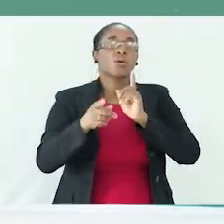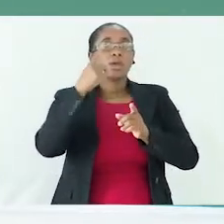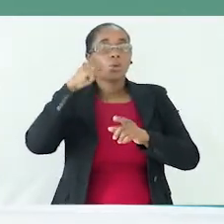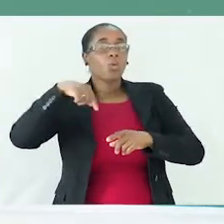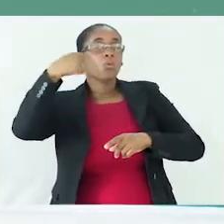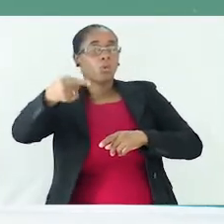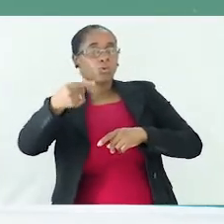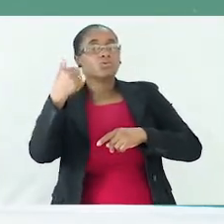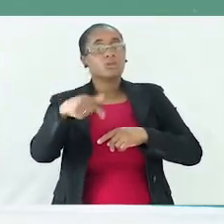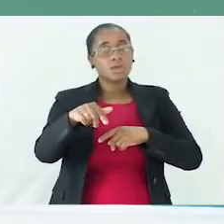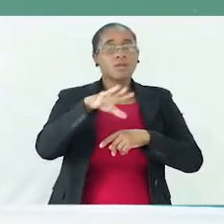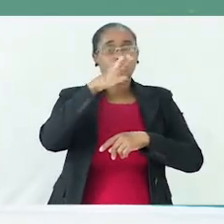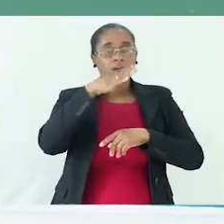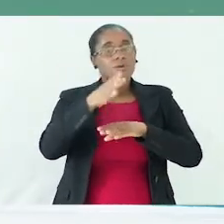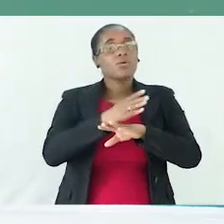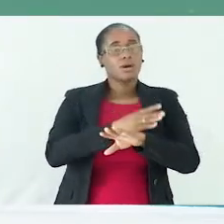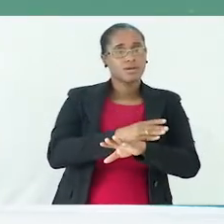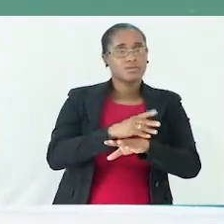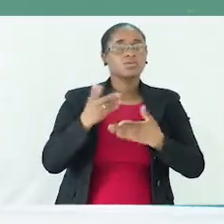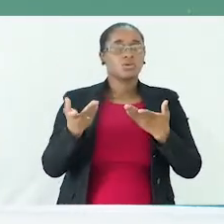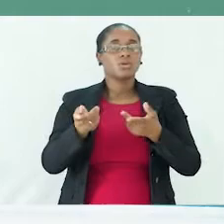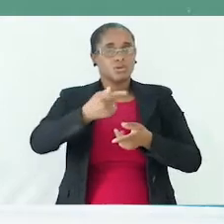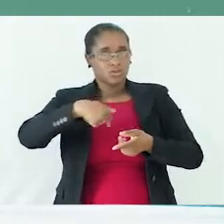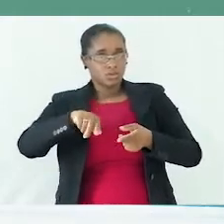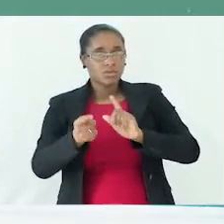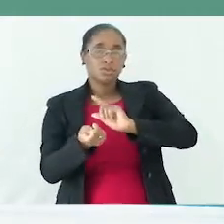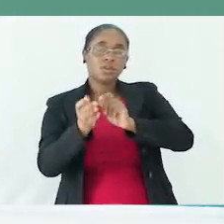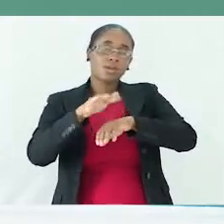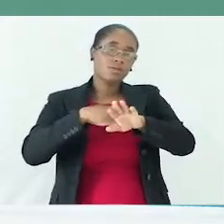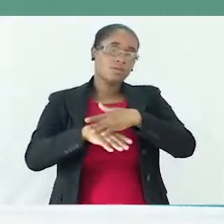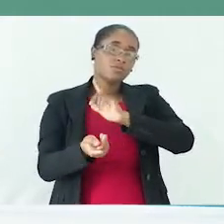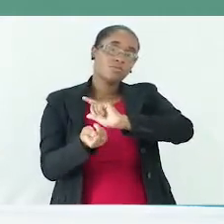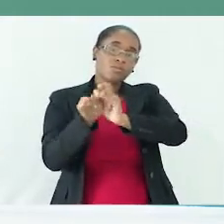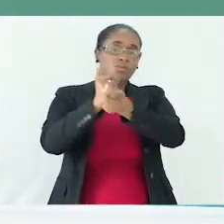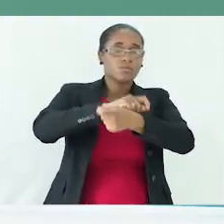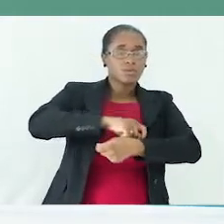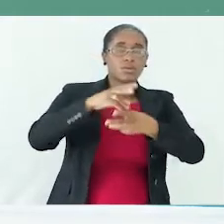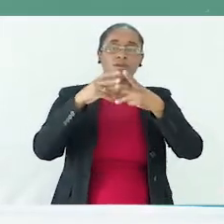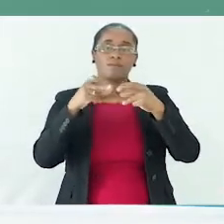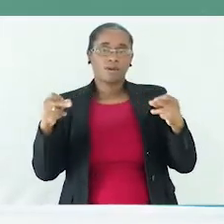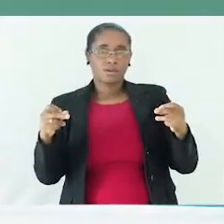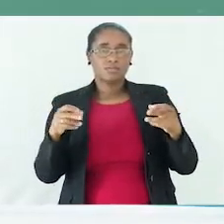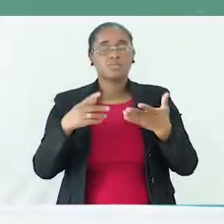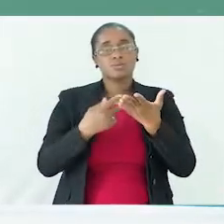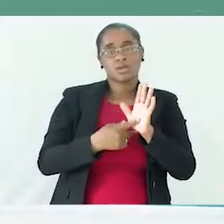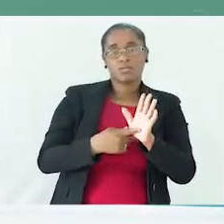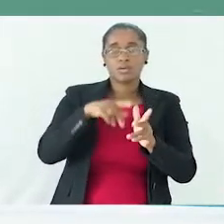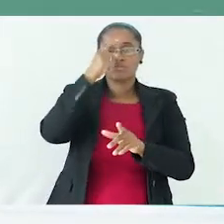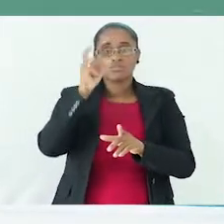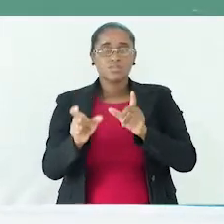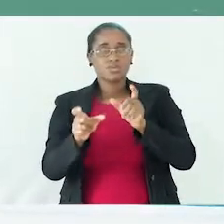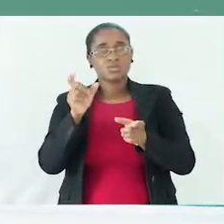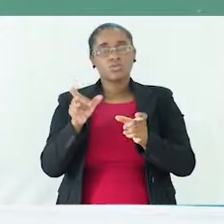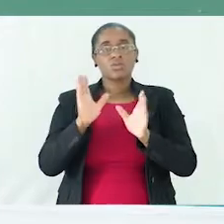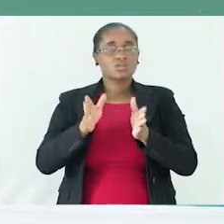dito. Logo, nós temos que fazer algumas transformações na frase. Nomeadamente, a pessoa já não